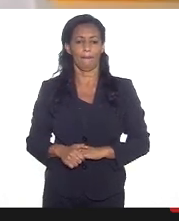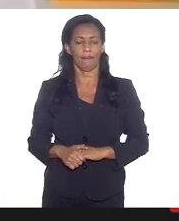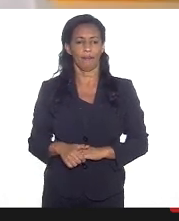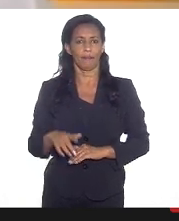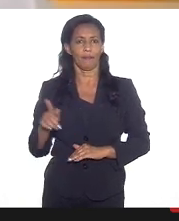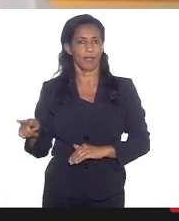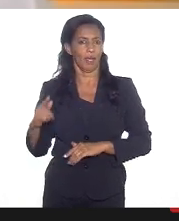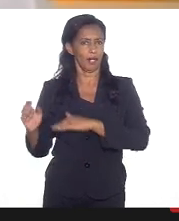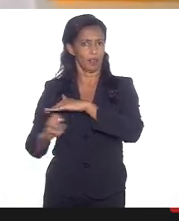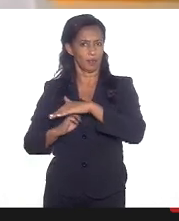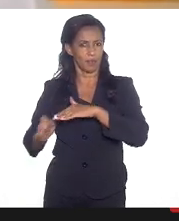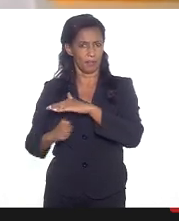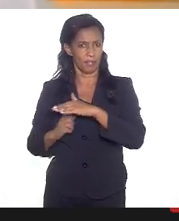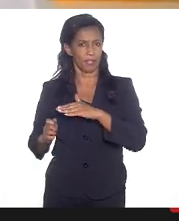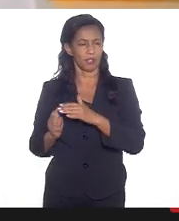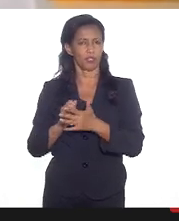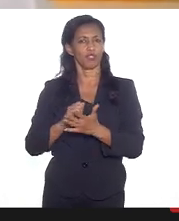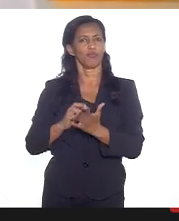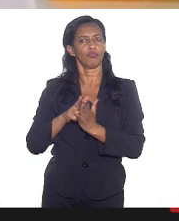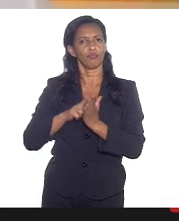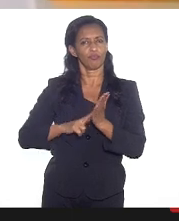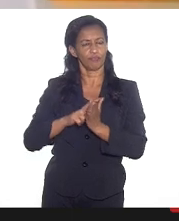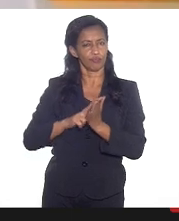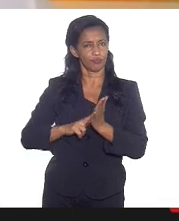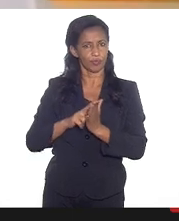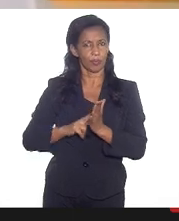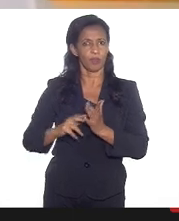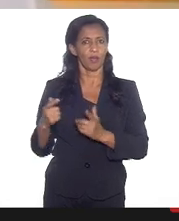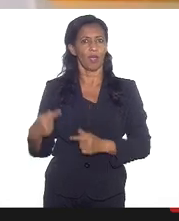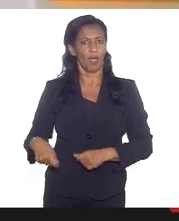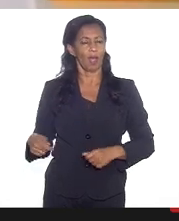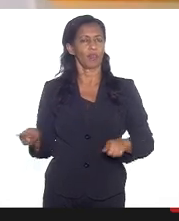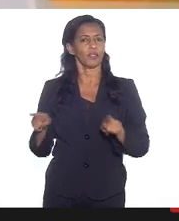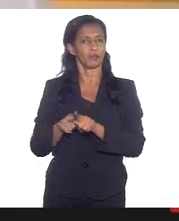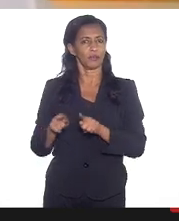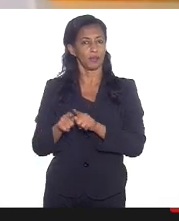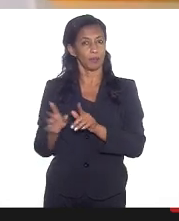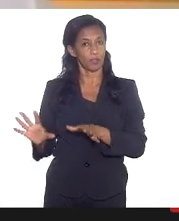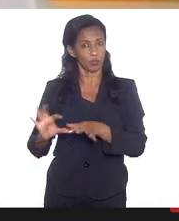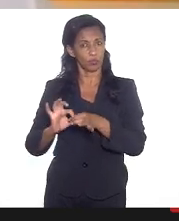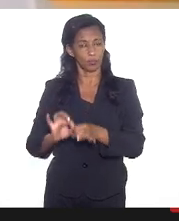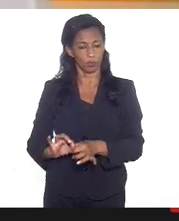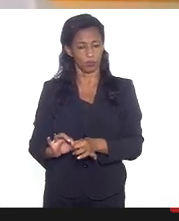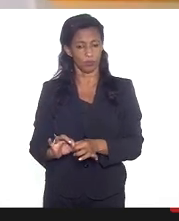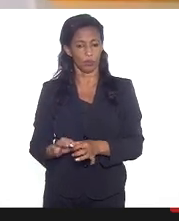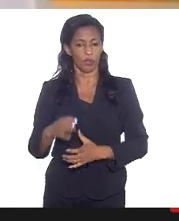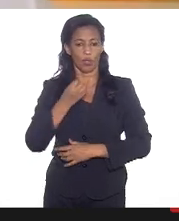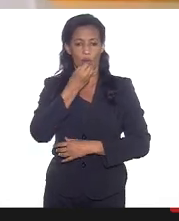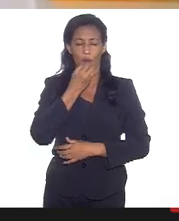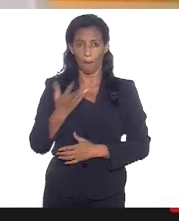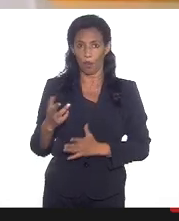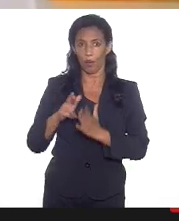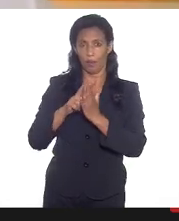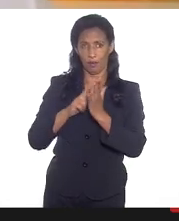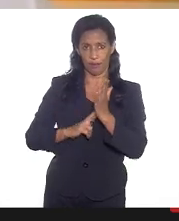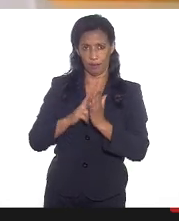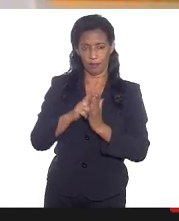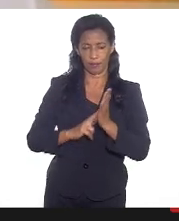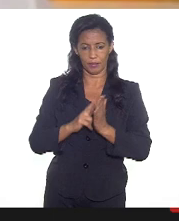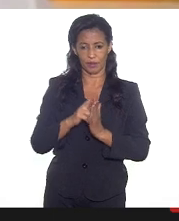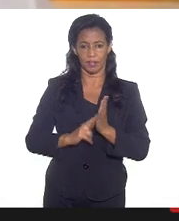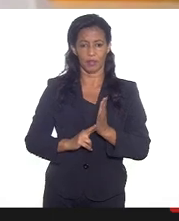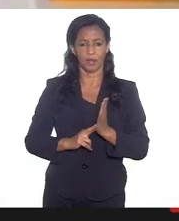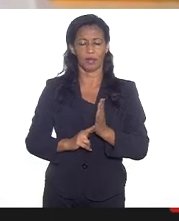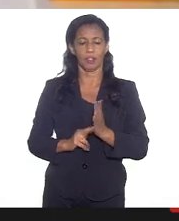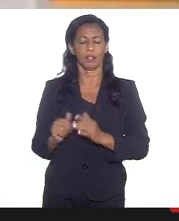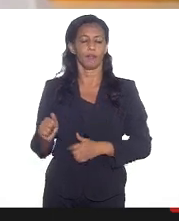as agências de regulamentação estão evoluindo nessa regulamentação. Uma boa regulamentação sobre